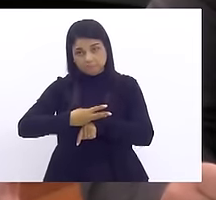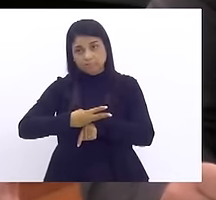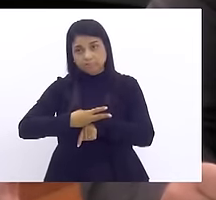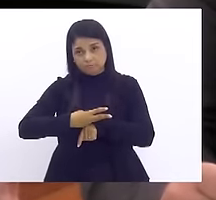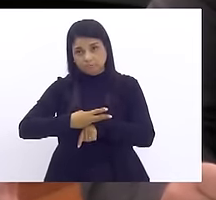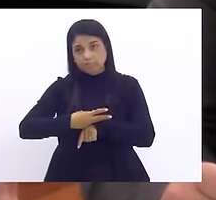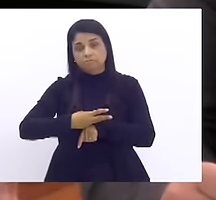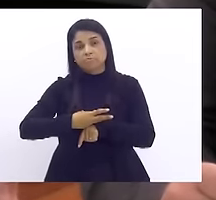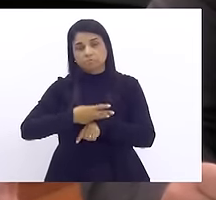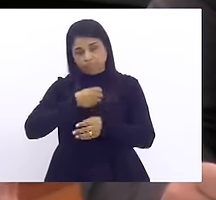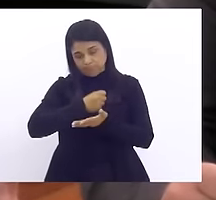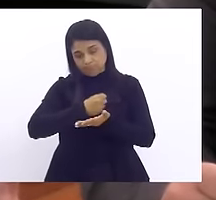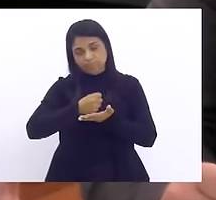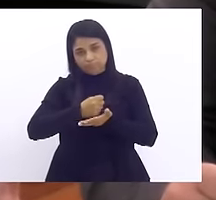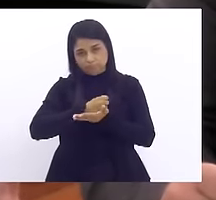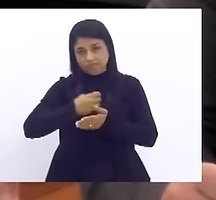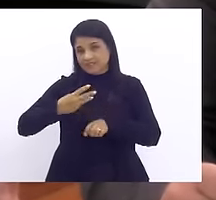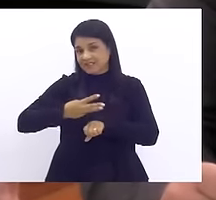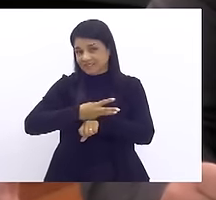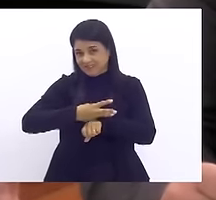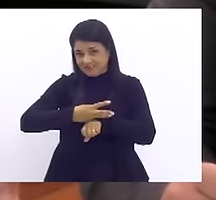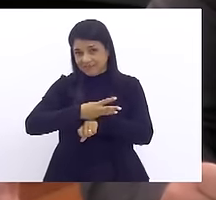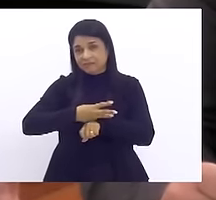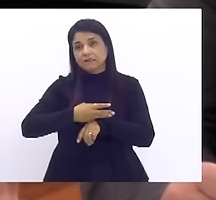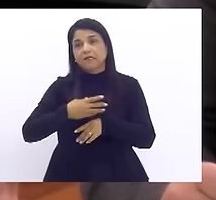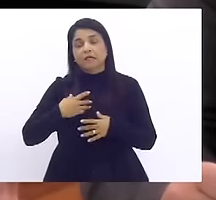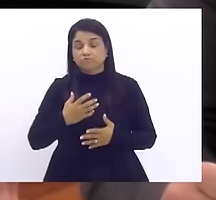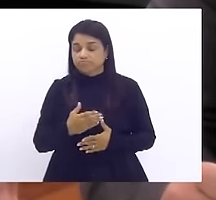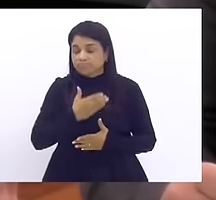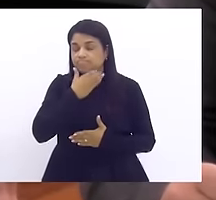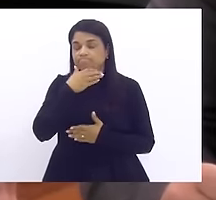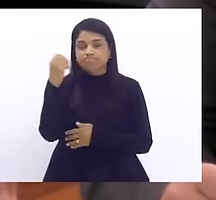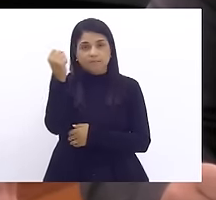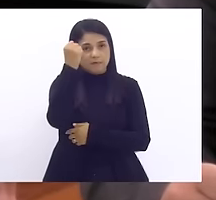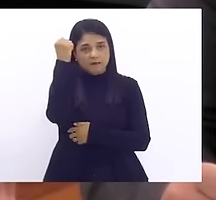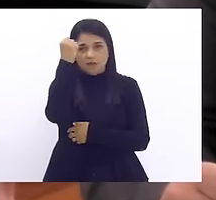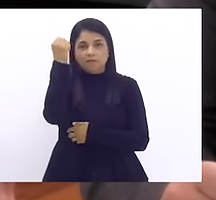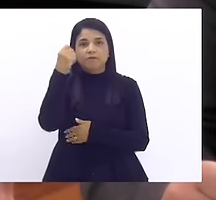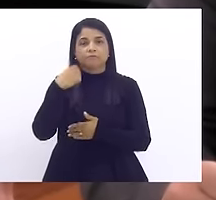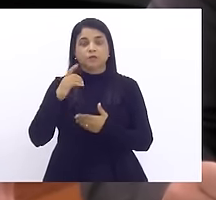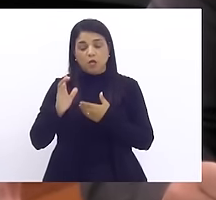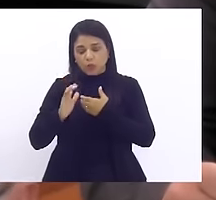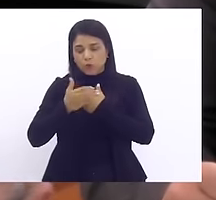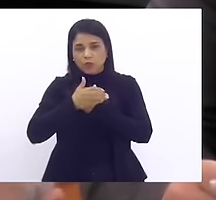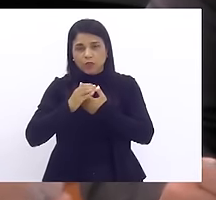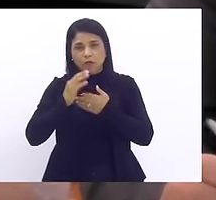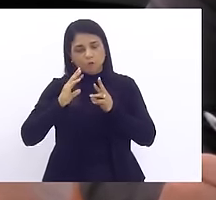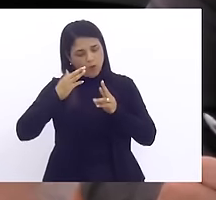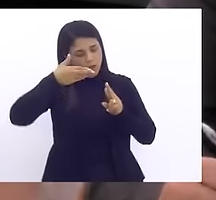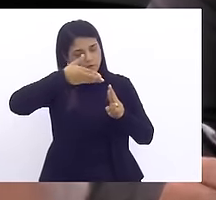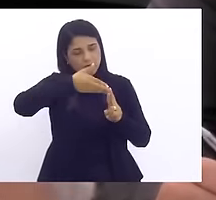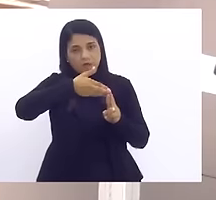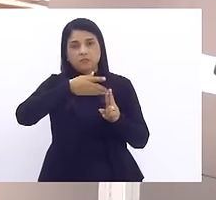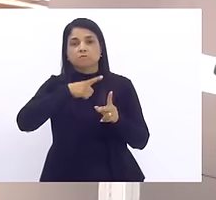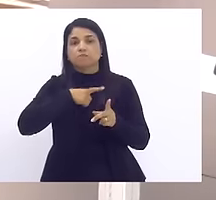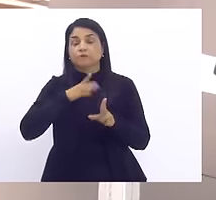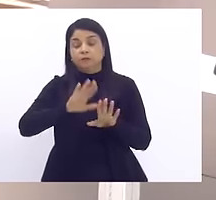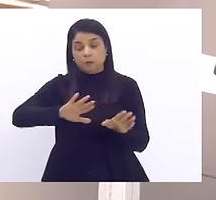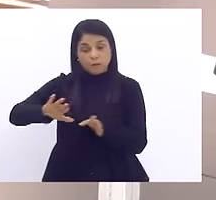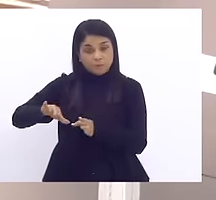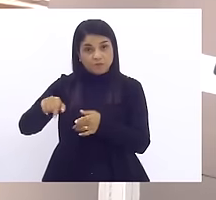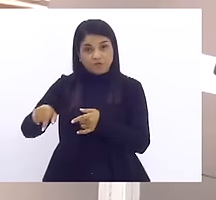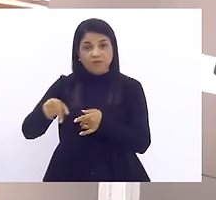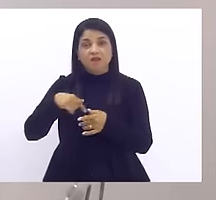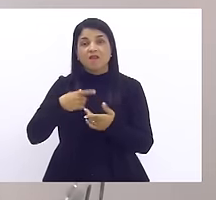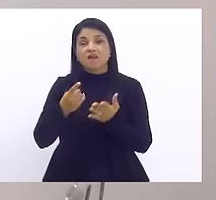subtrata ele fica melhor esse é o melhor é o que tá no termo de referência essa parte também é muito grave mas eu digo